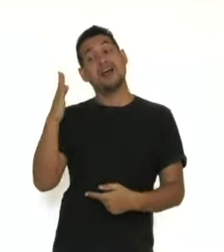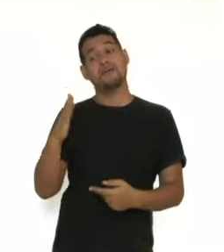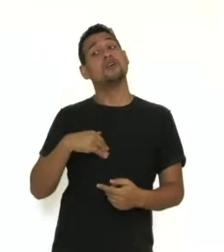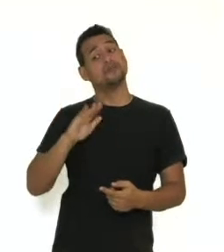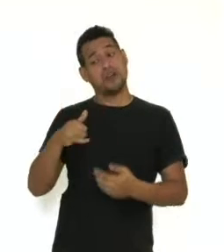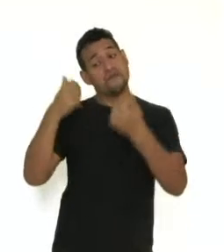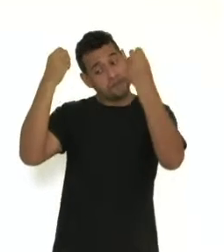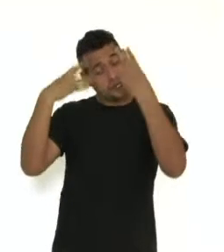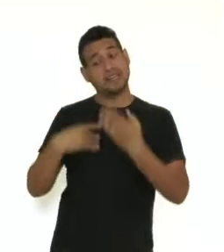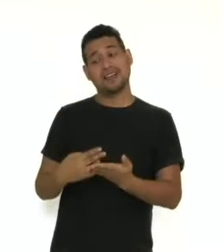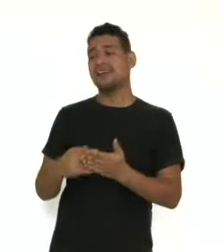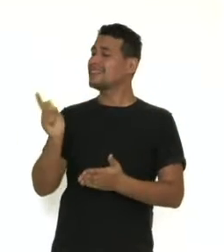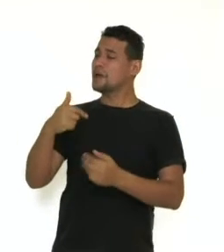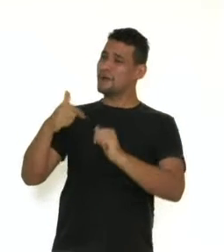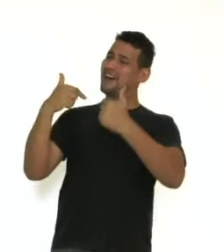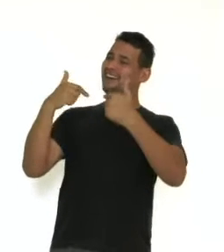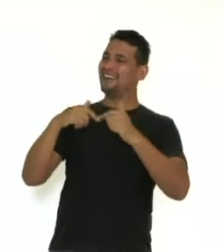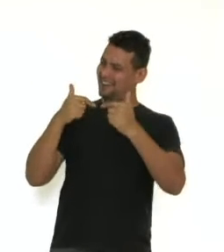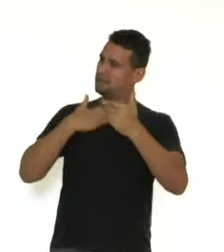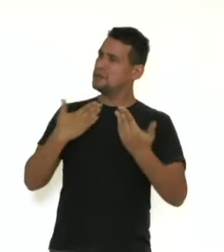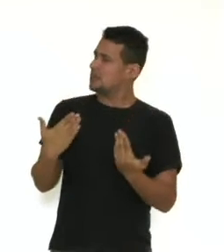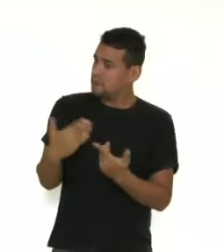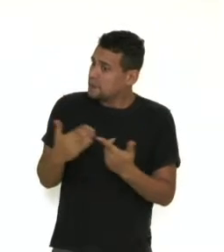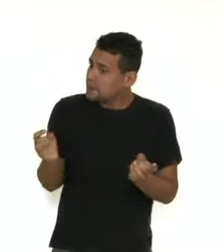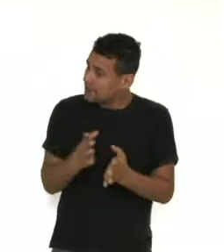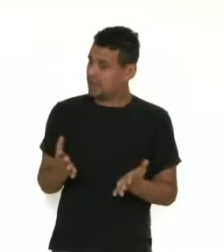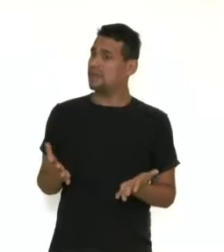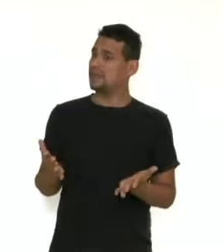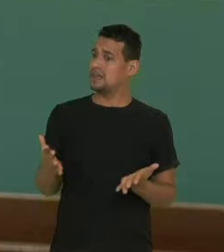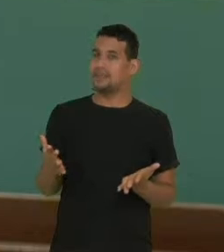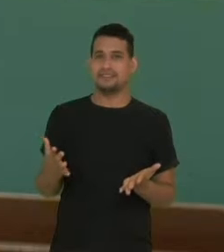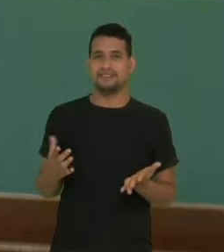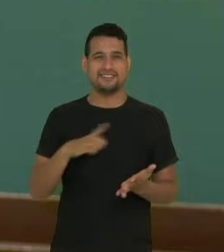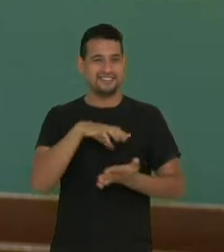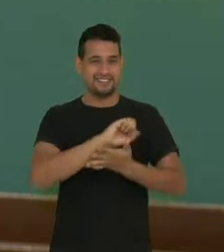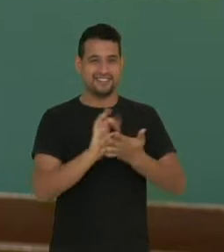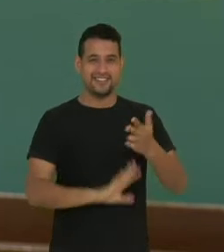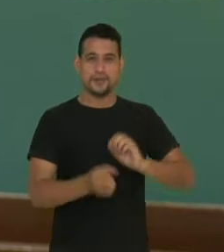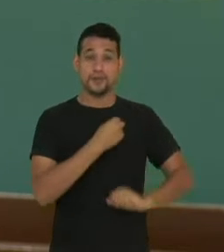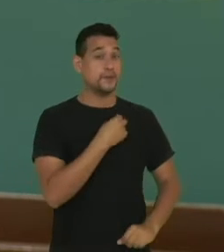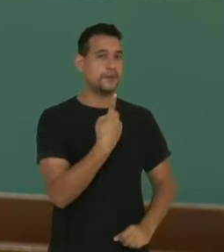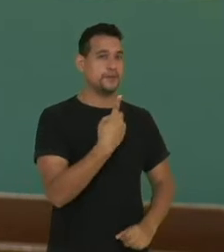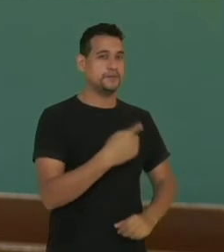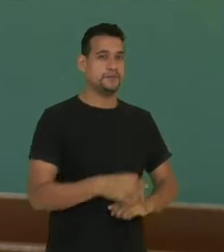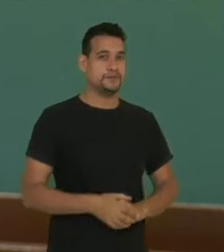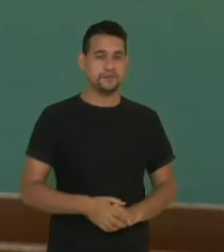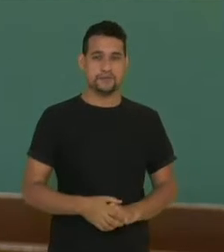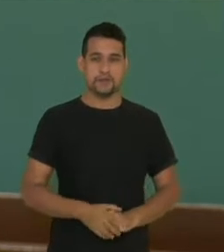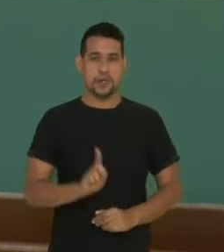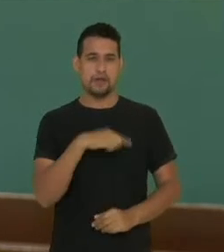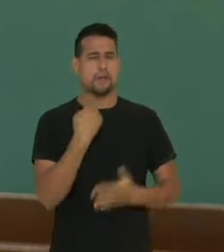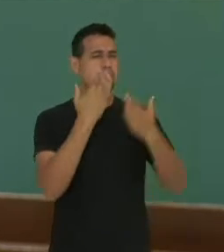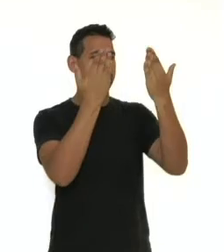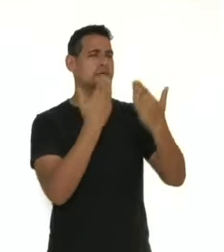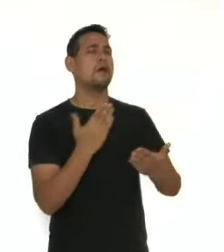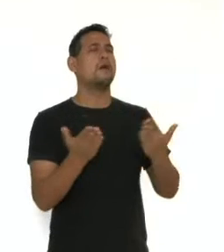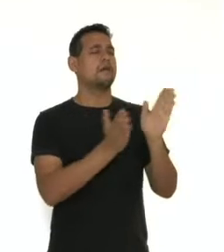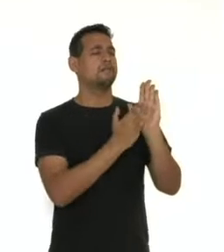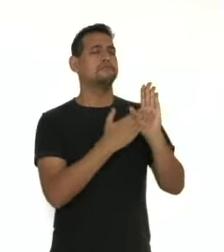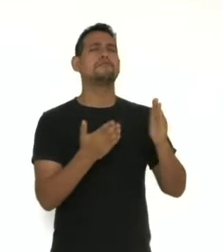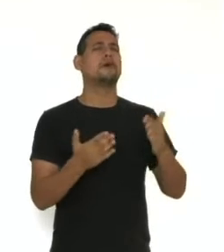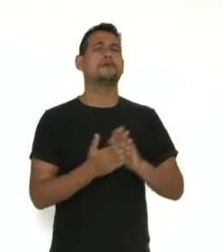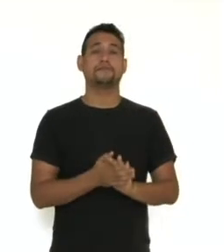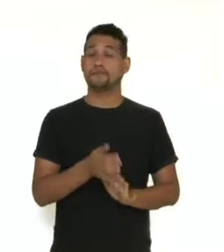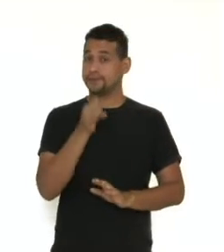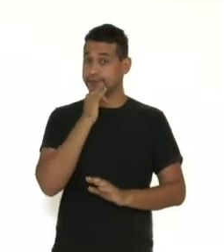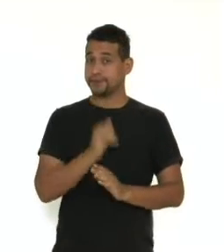lhe disse. Não ria de mim, não ria. Chegamos à atividade 1. Vamos ver a proposta.